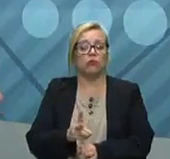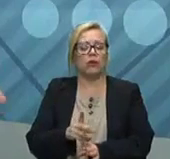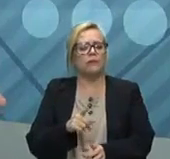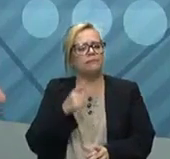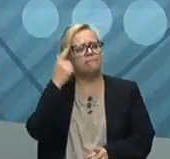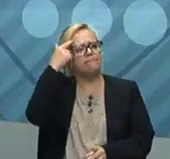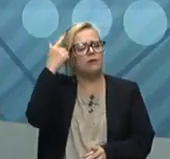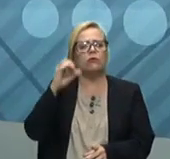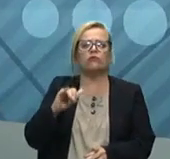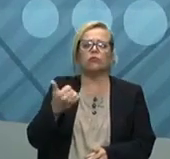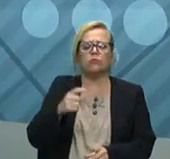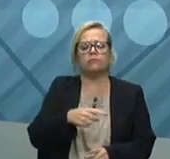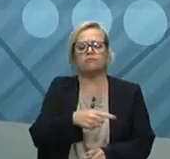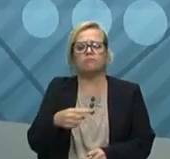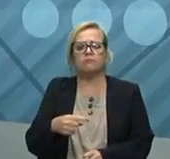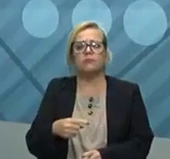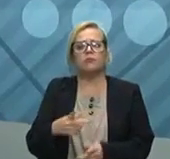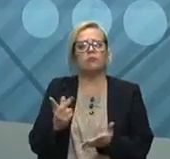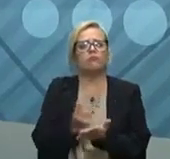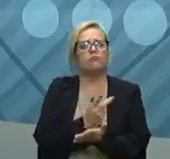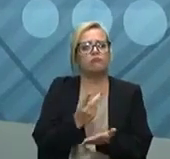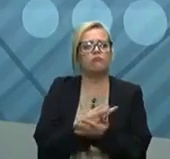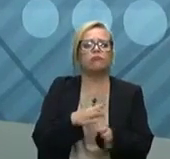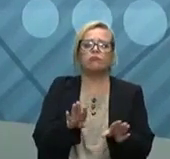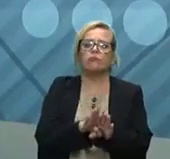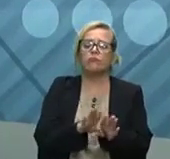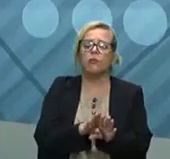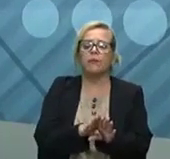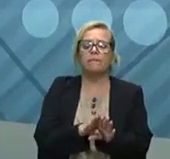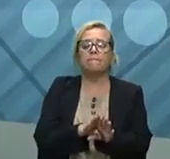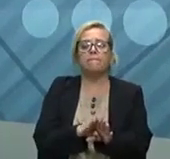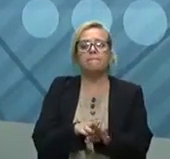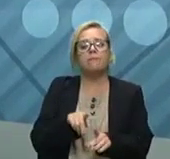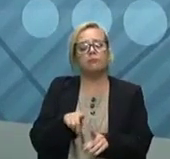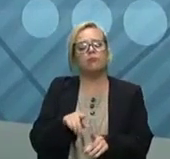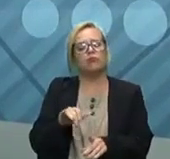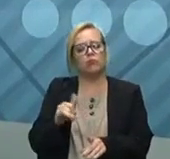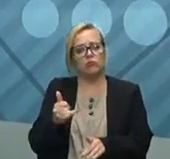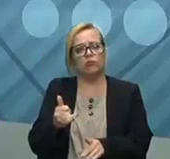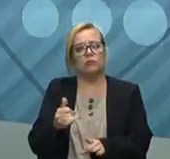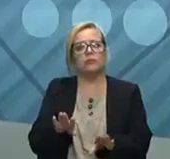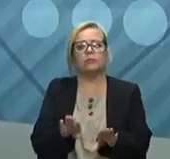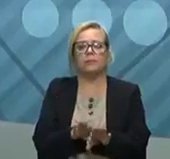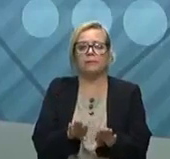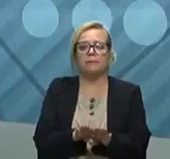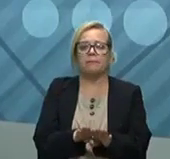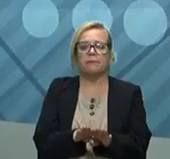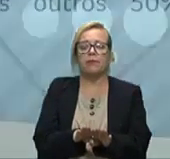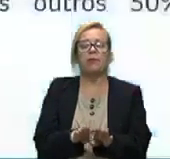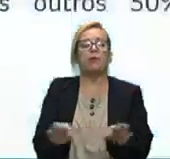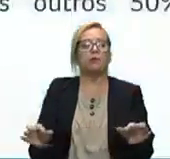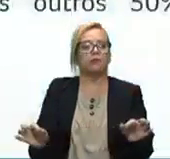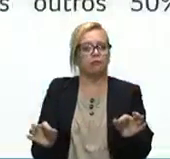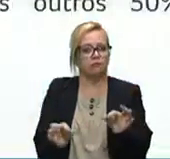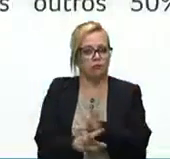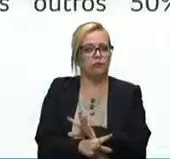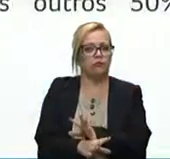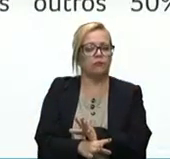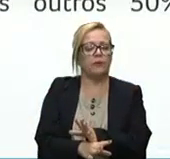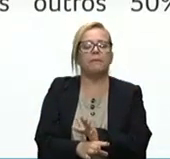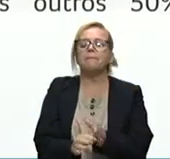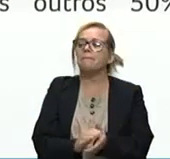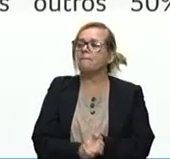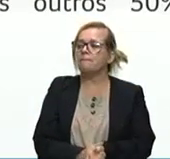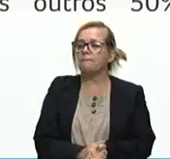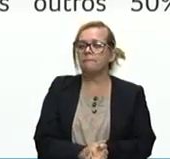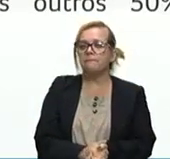estimativa para y menos a margem de erro, essa estimativa de y mais a margem de erro. Vamos resolver agora a quarta situação